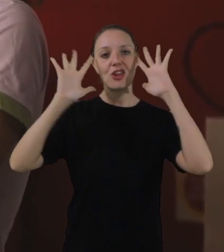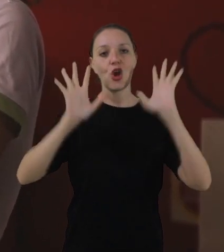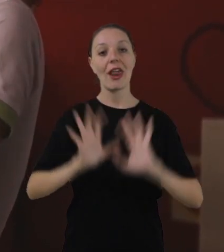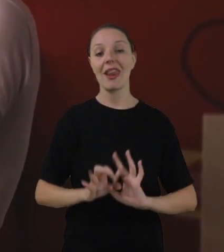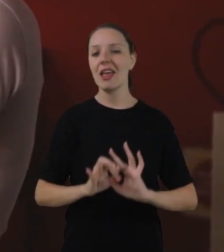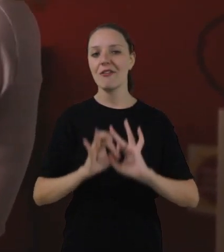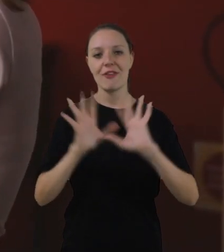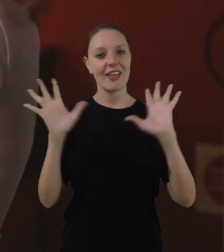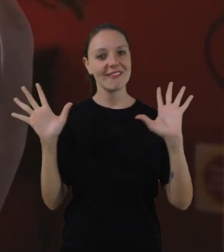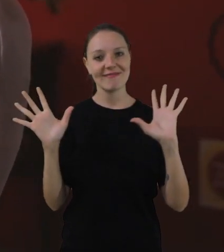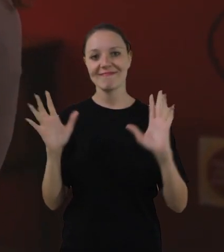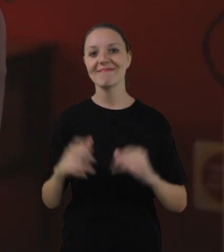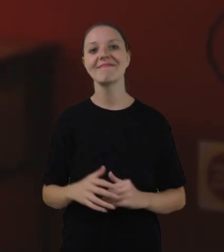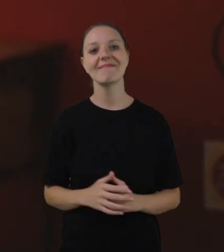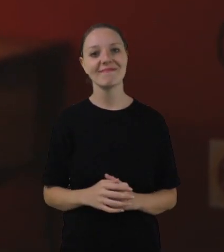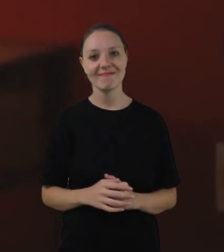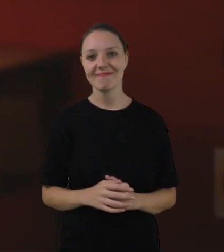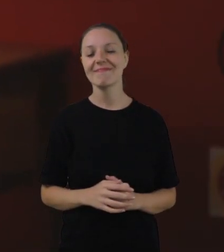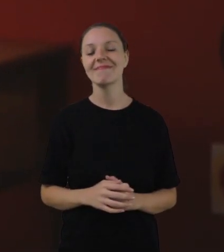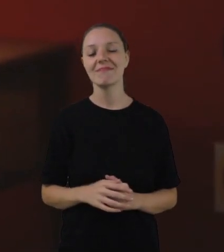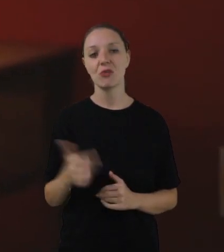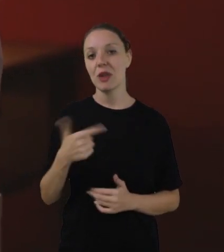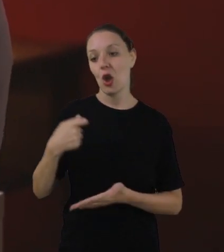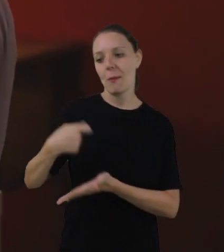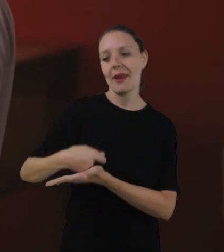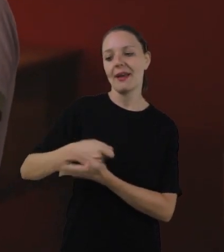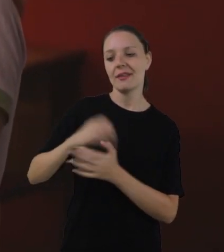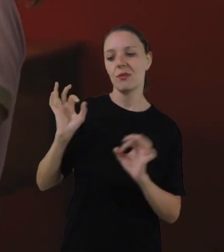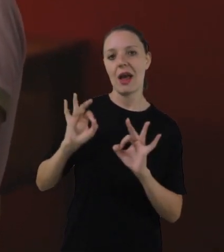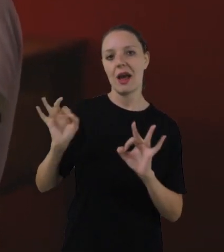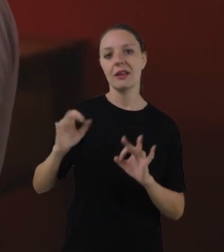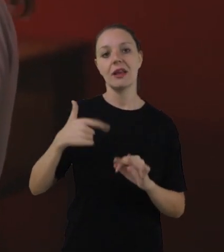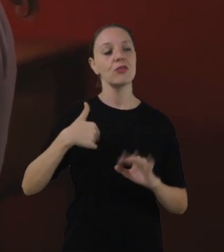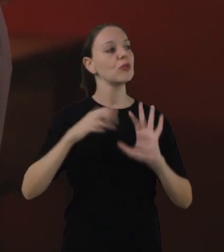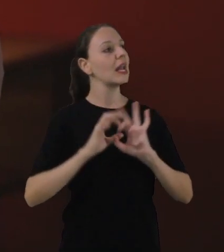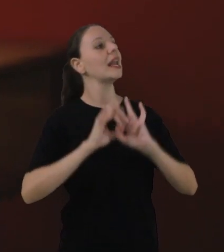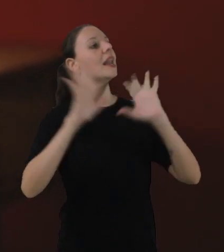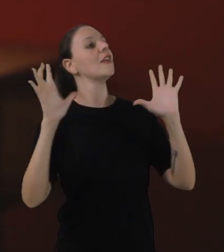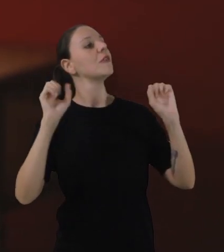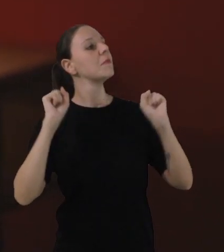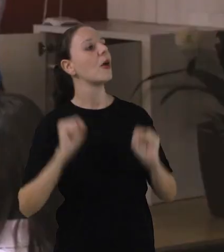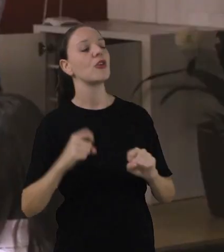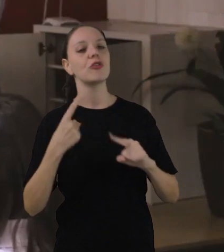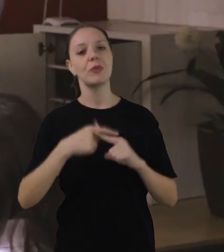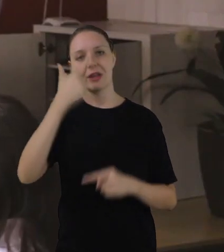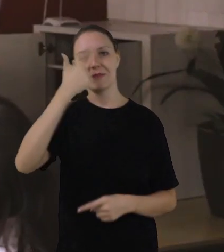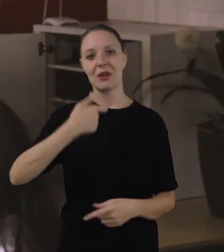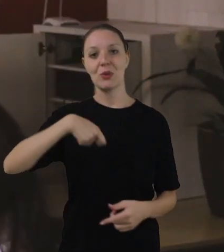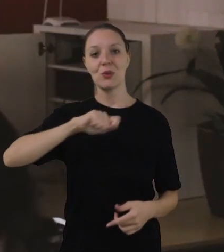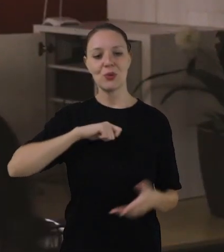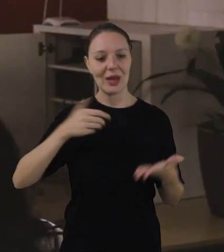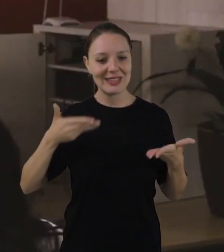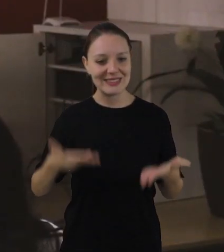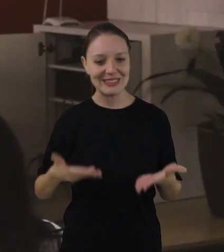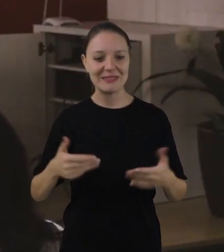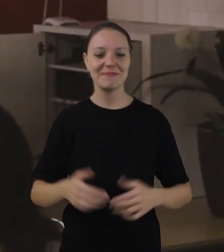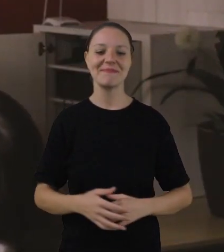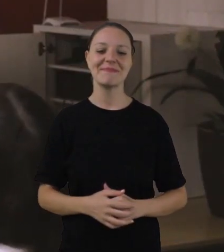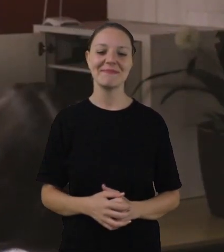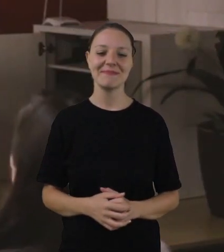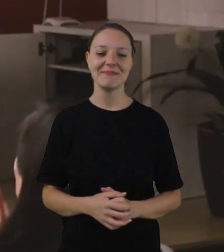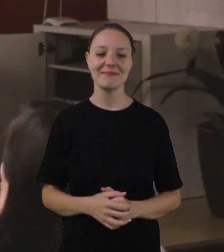ser obrigado, né? Tipo, você é livre porque você é você, né? Então, eles